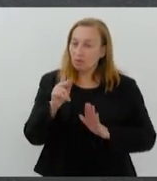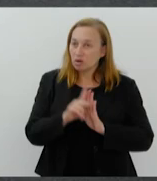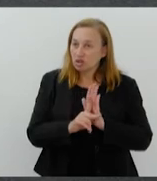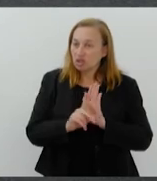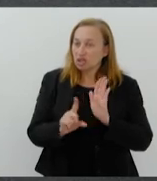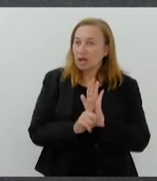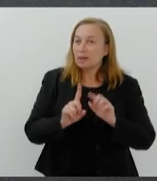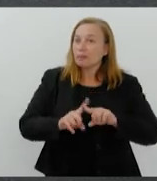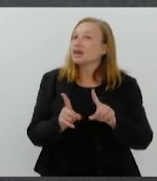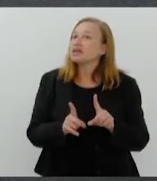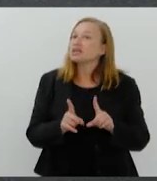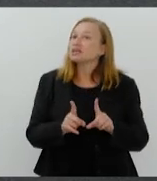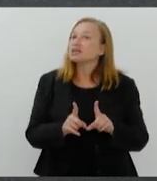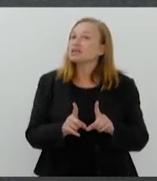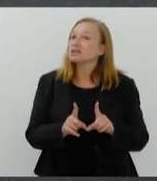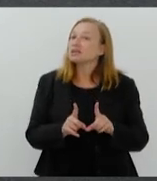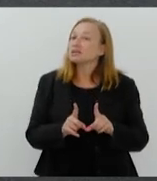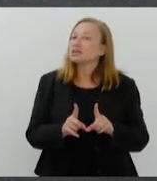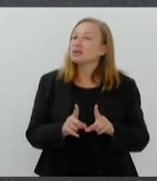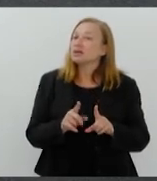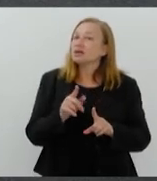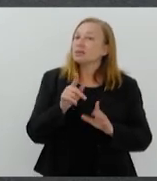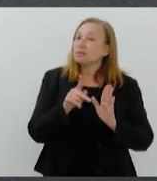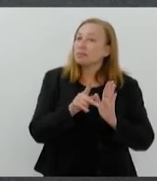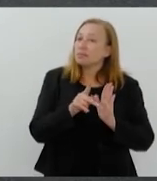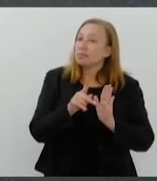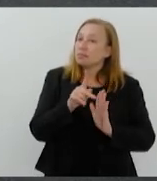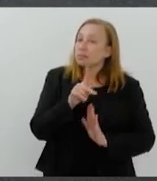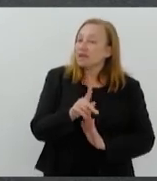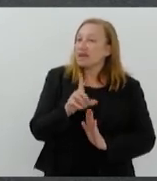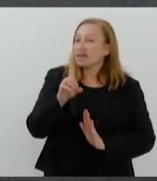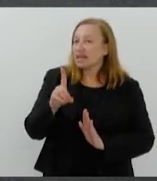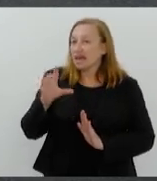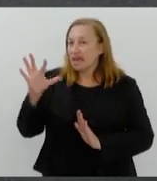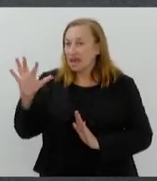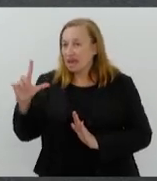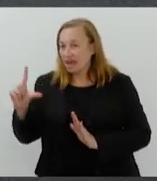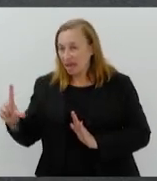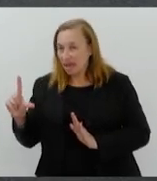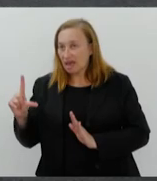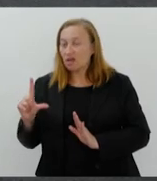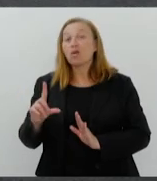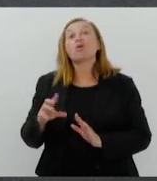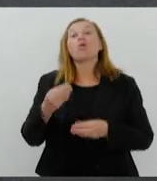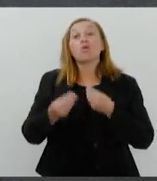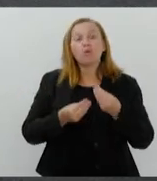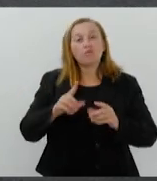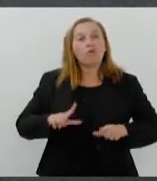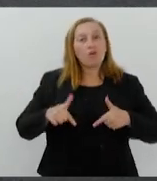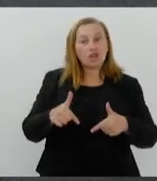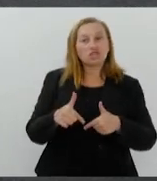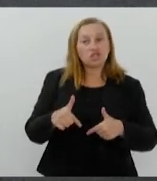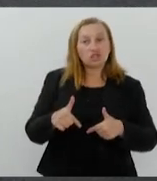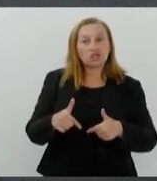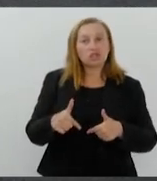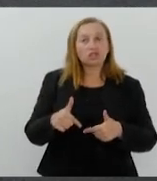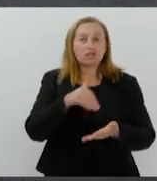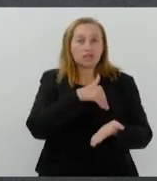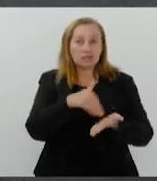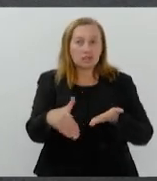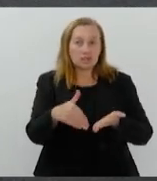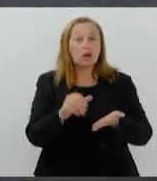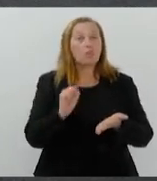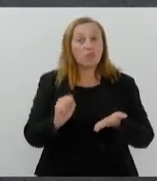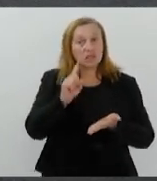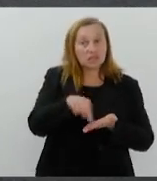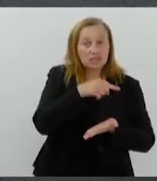entrei com um PDL. Como foi um ato da secretária, você pode cancelar um ato por PDL,